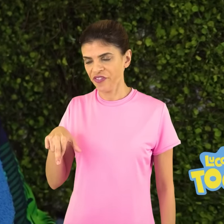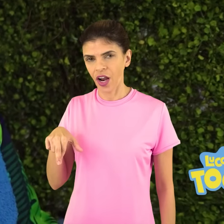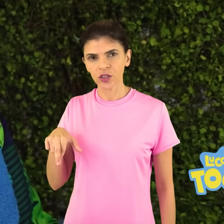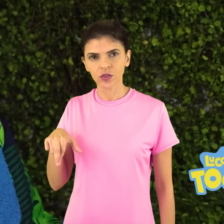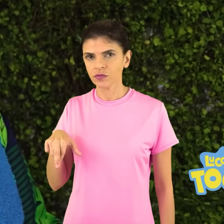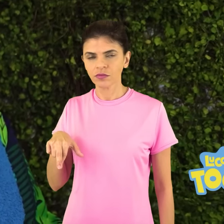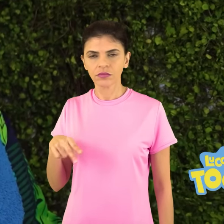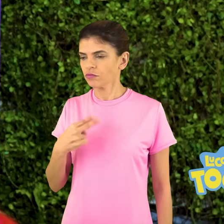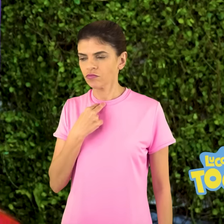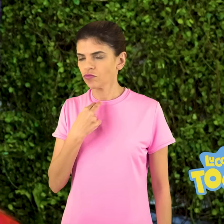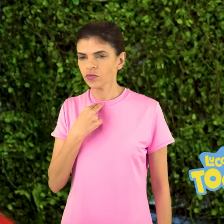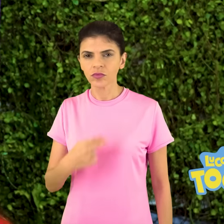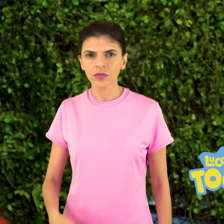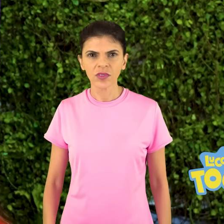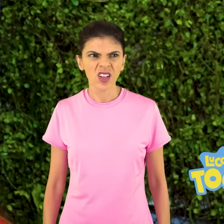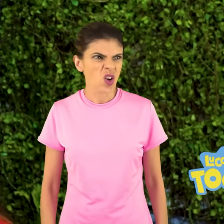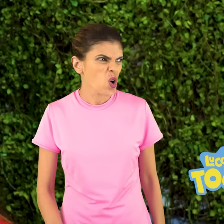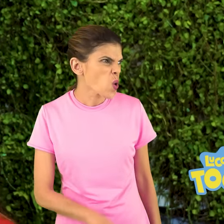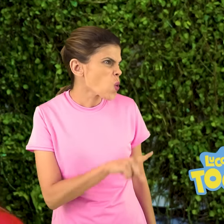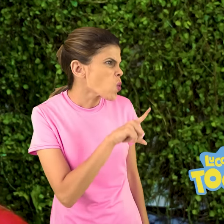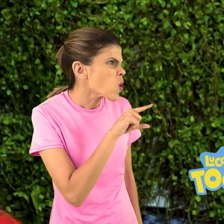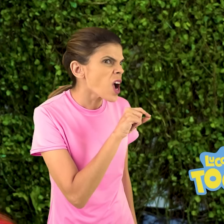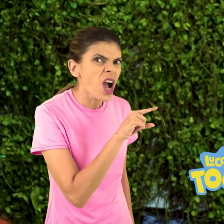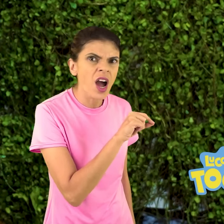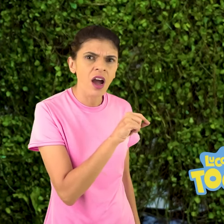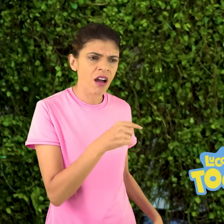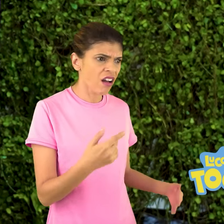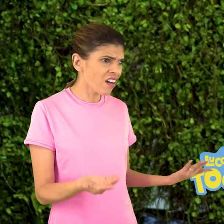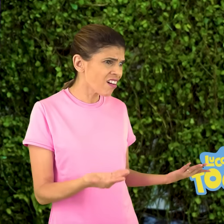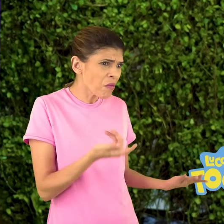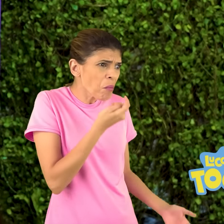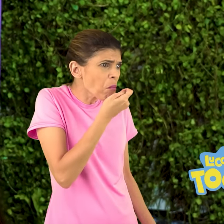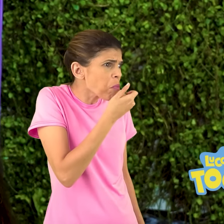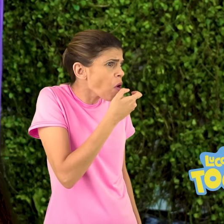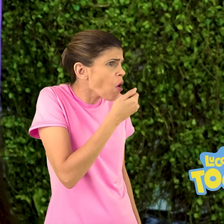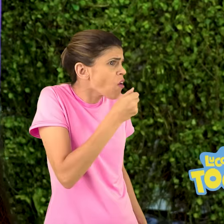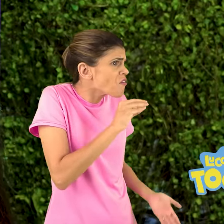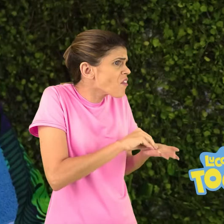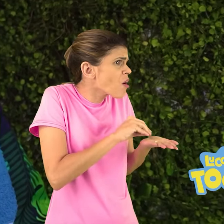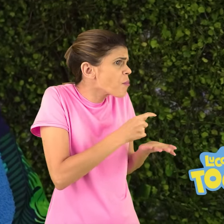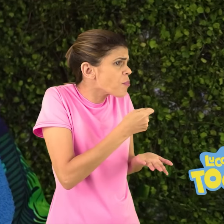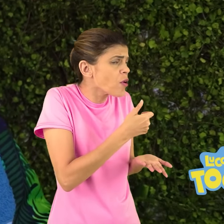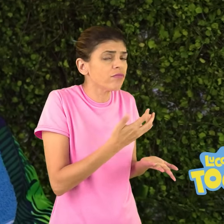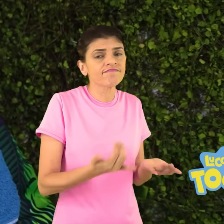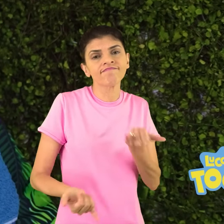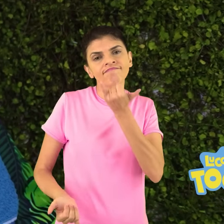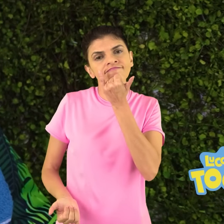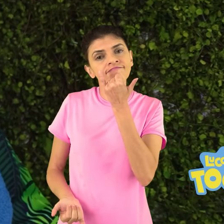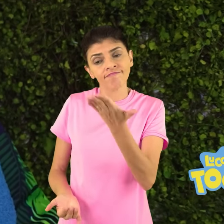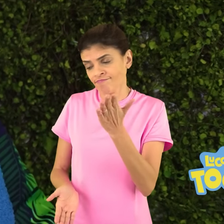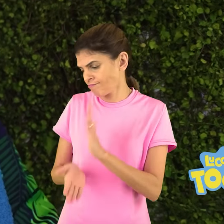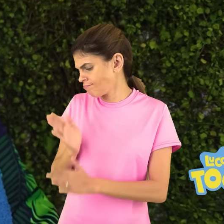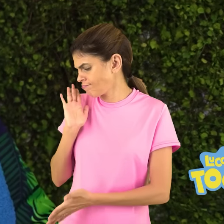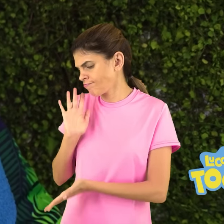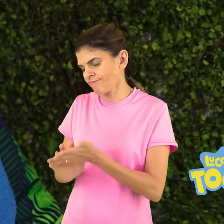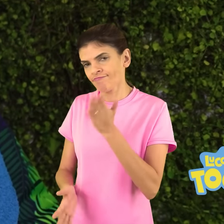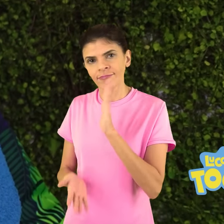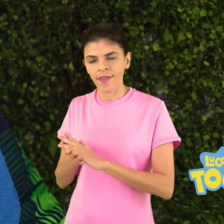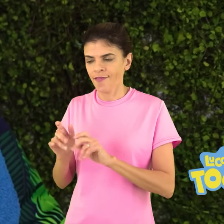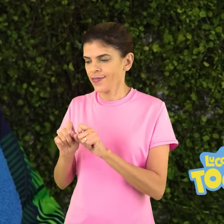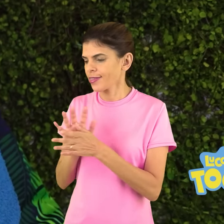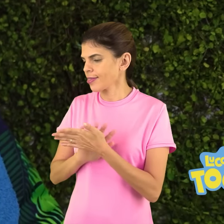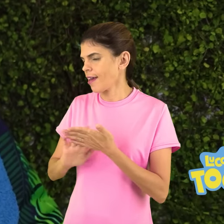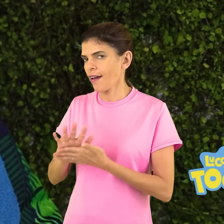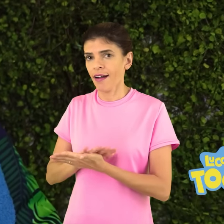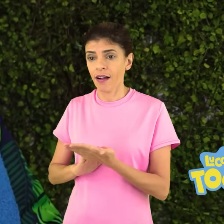Reprovada! O quê? Mas foi por muito pouco! Cuba, mas eu não posso fazer nada! Você...